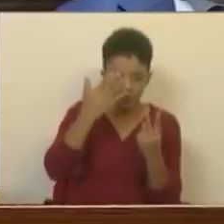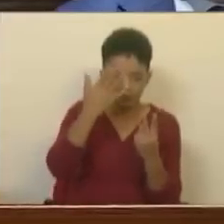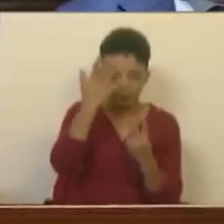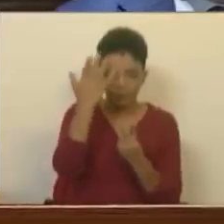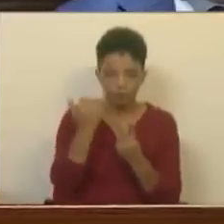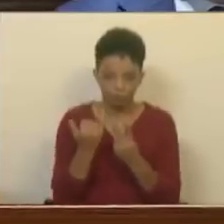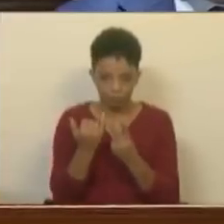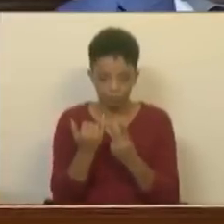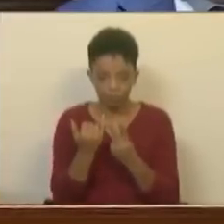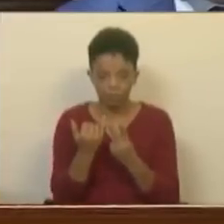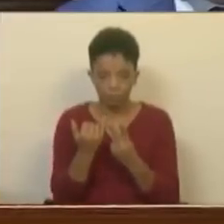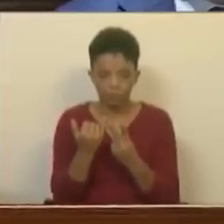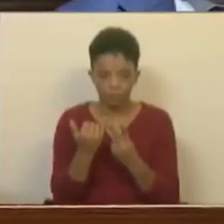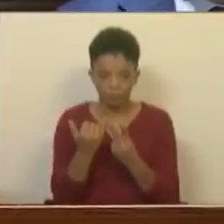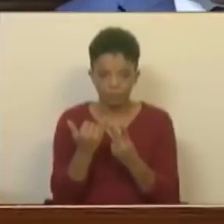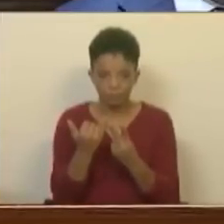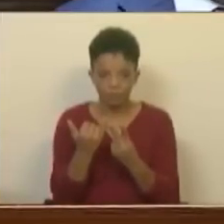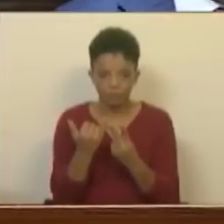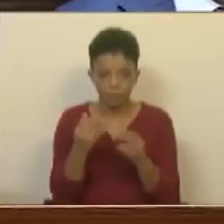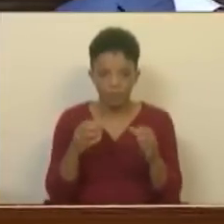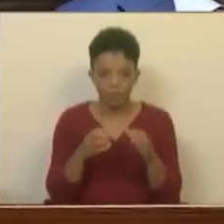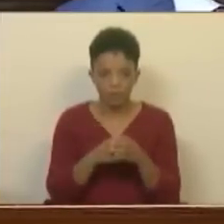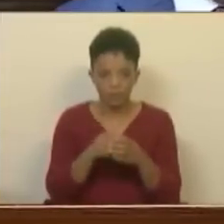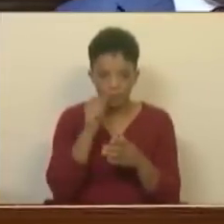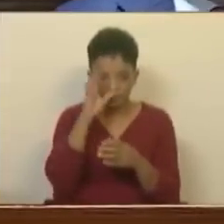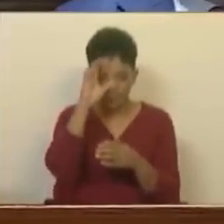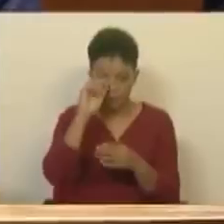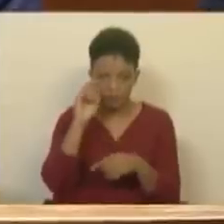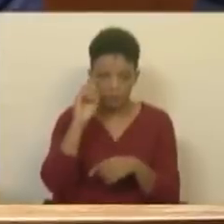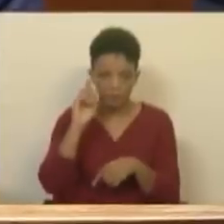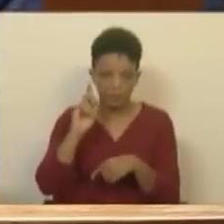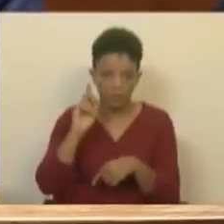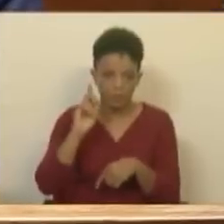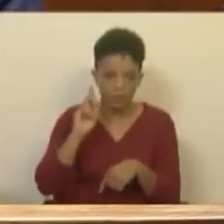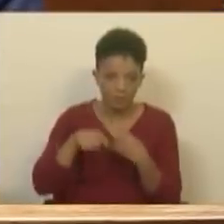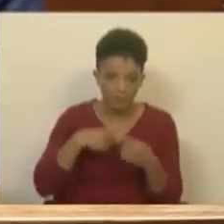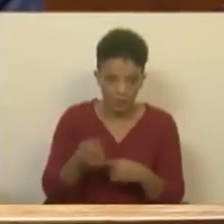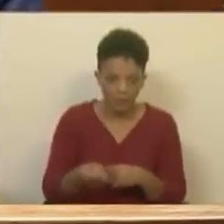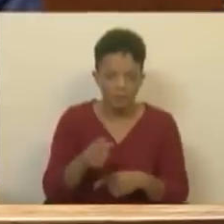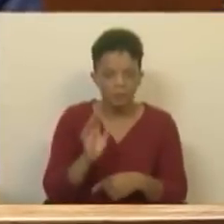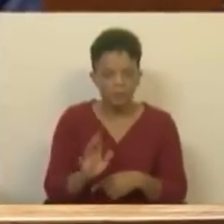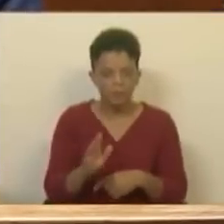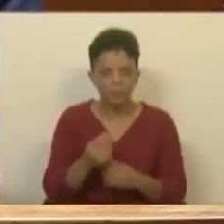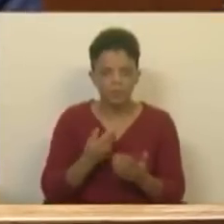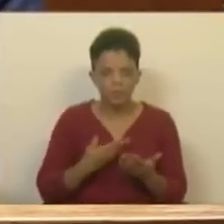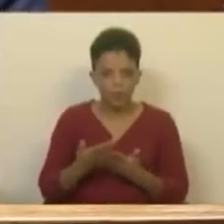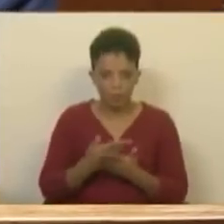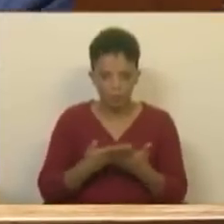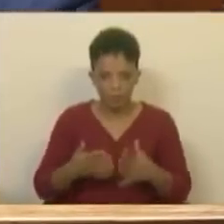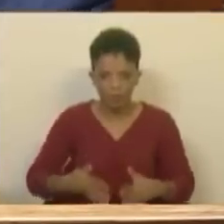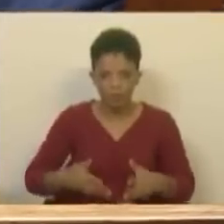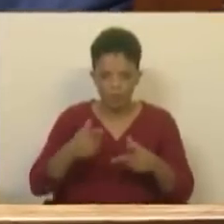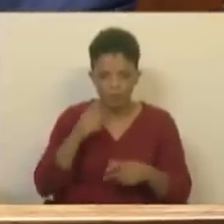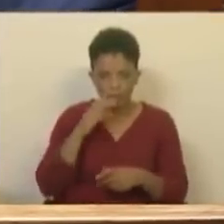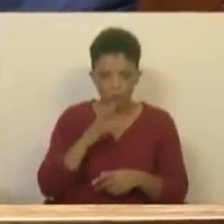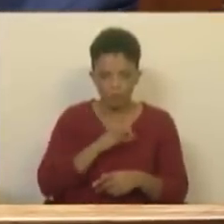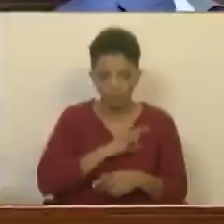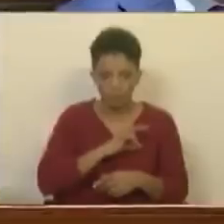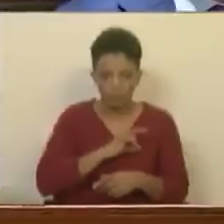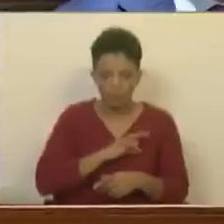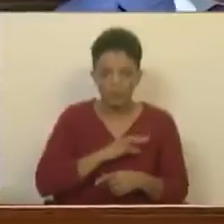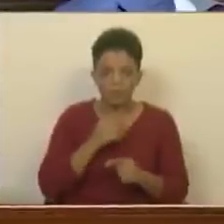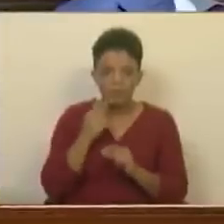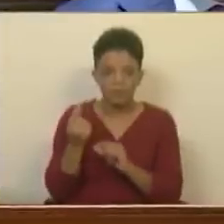depois aqui irá levar ao conselhos amanhã mas sobre crescimento económico vossa excelência no debate da